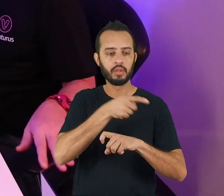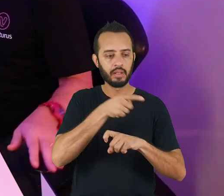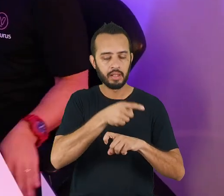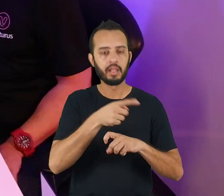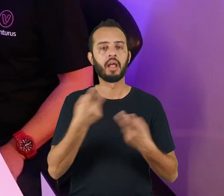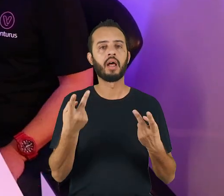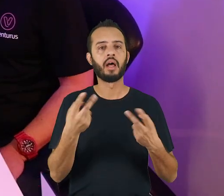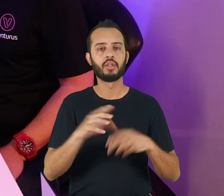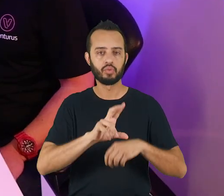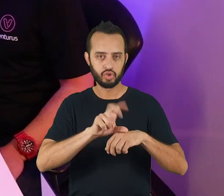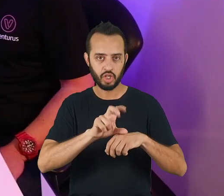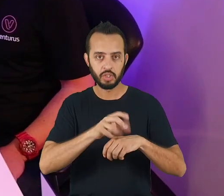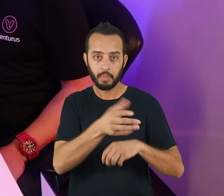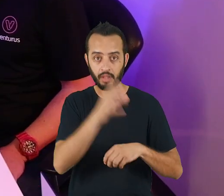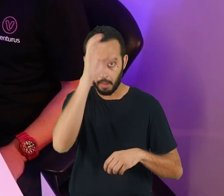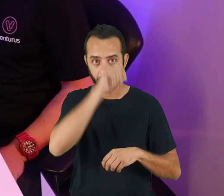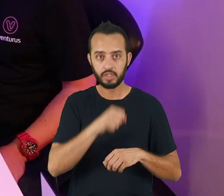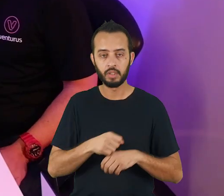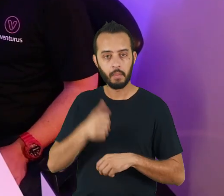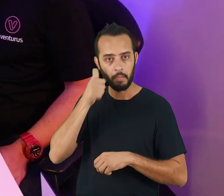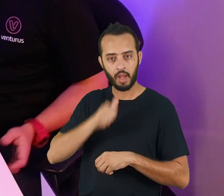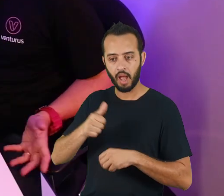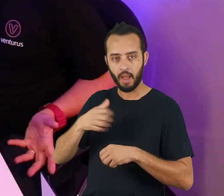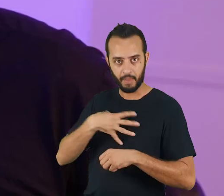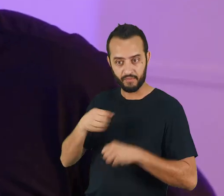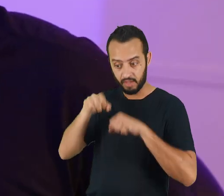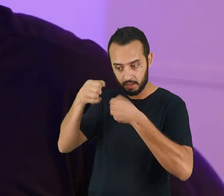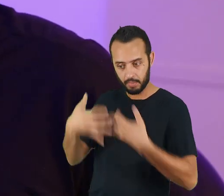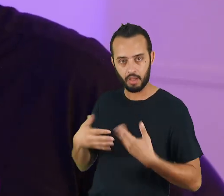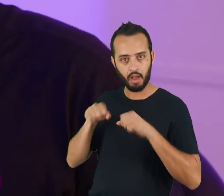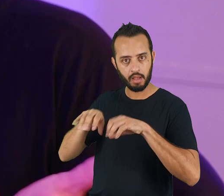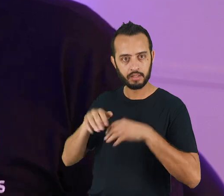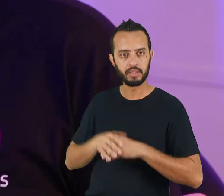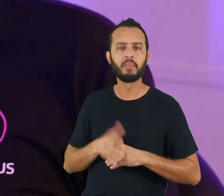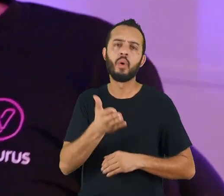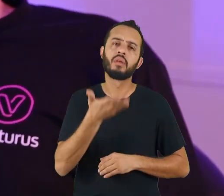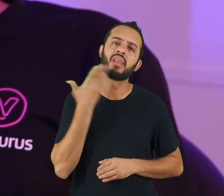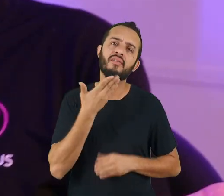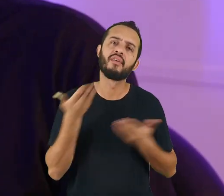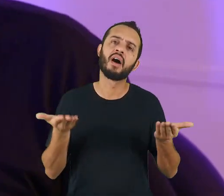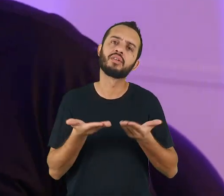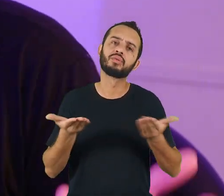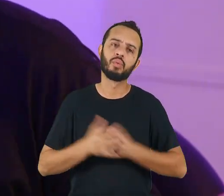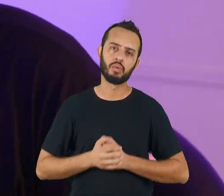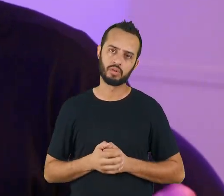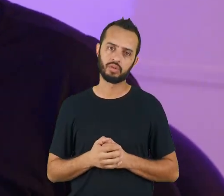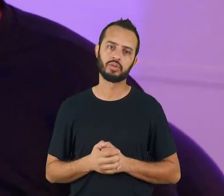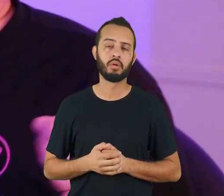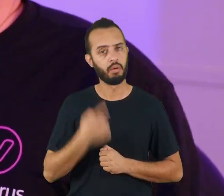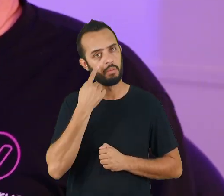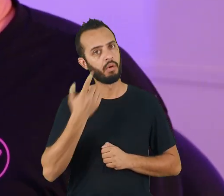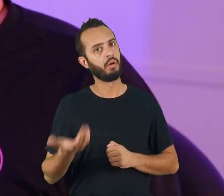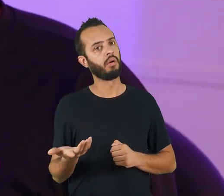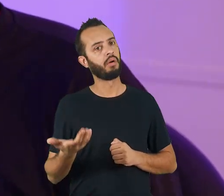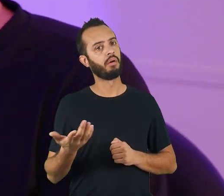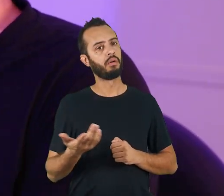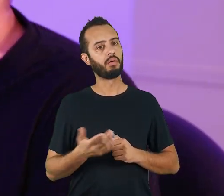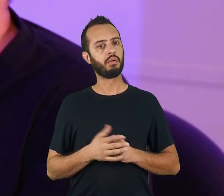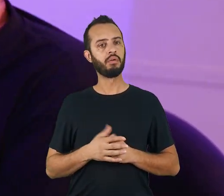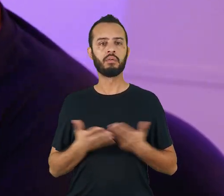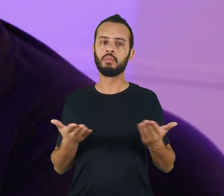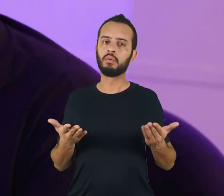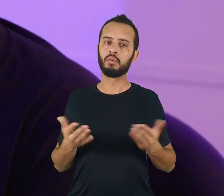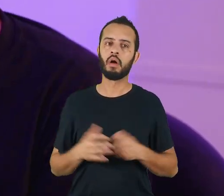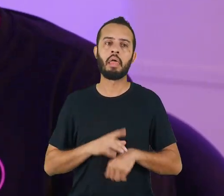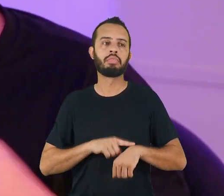aprendi Python no chat GPT então gente tá muito fácil hoje em dia só só olha quando fal a